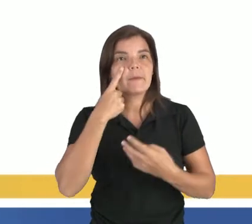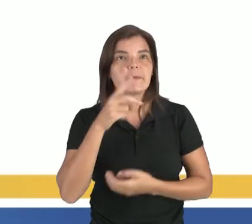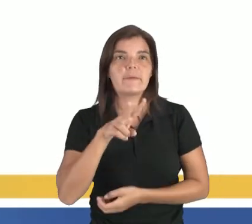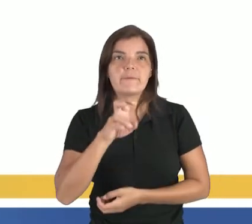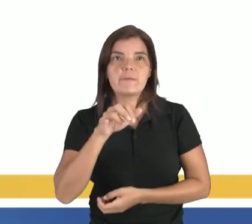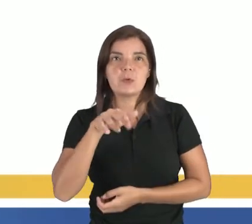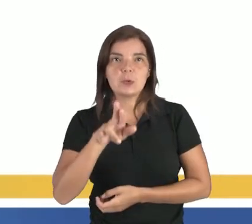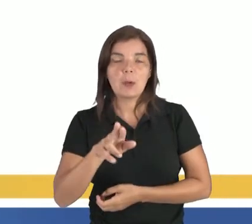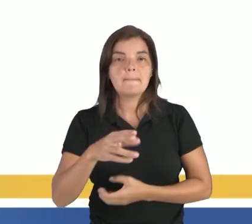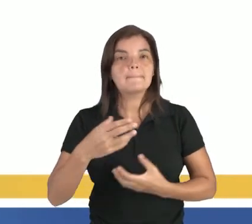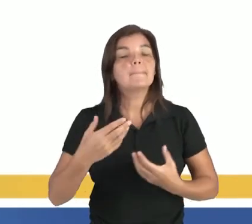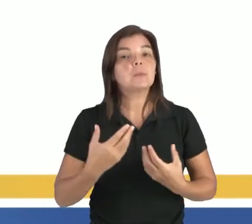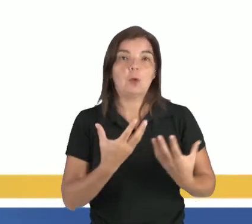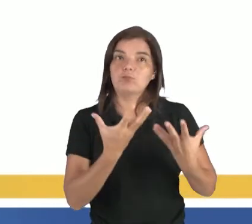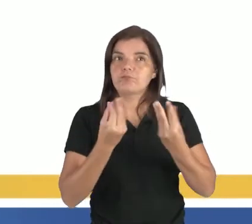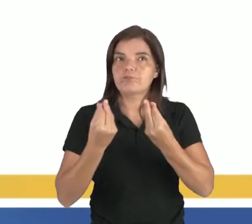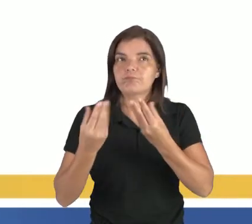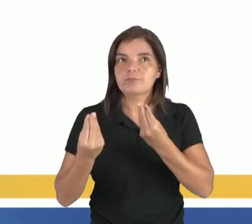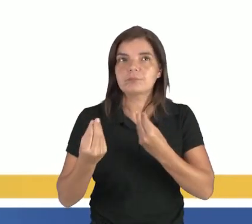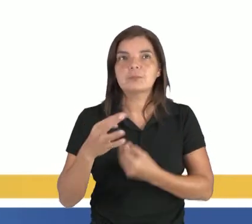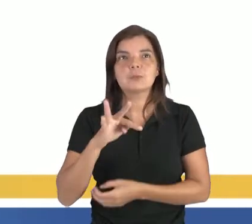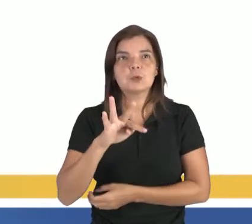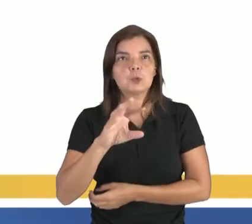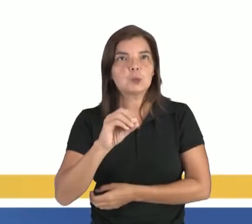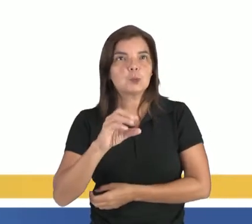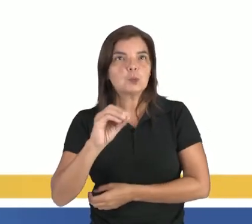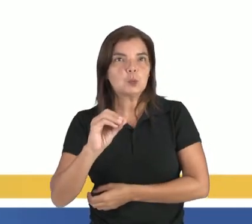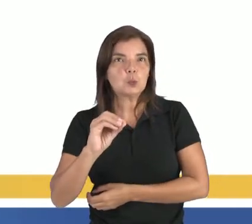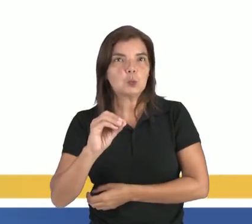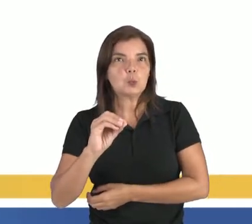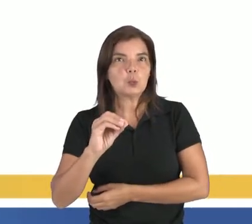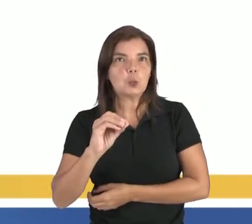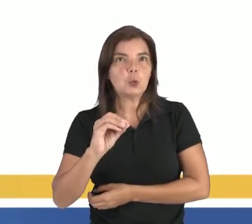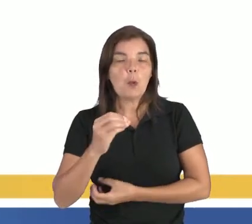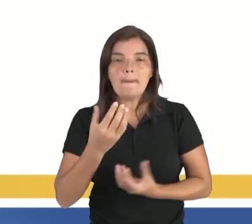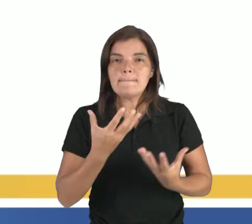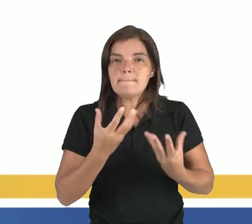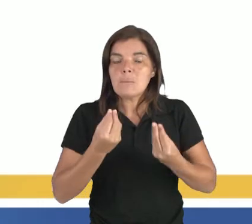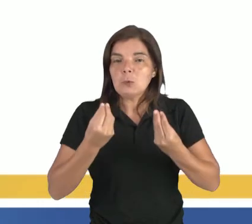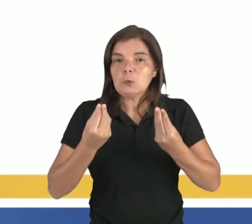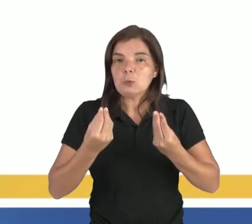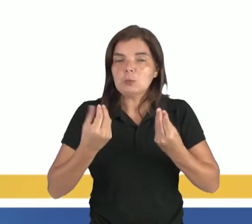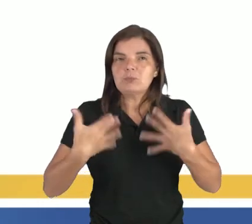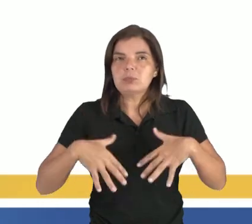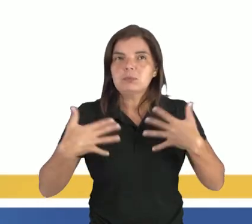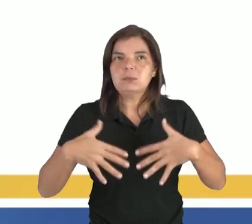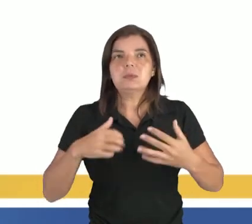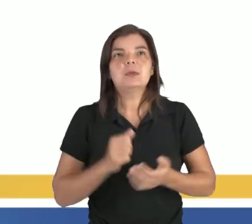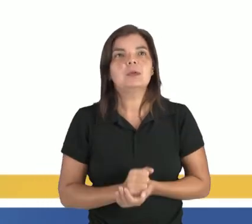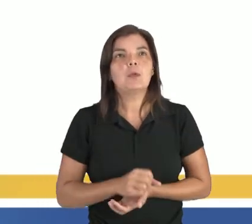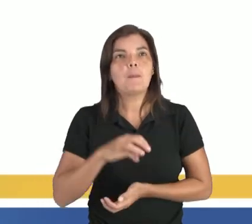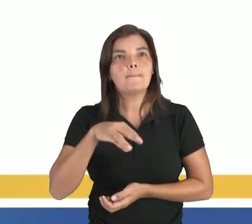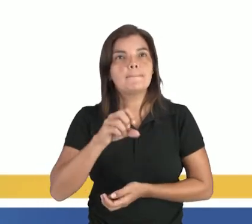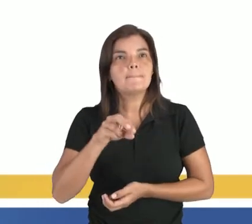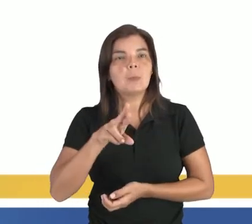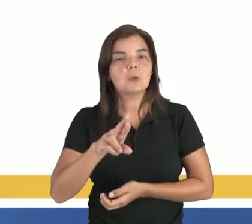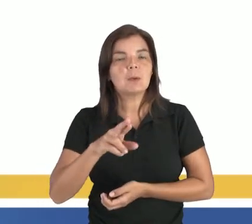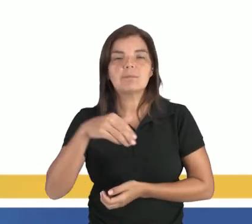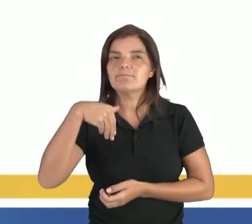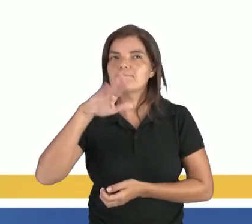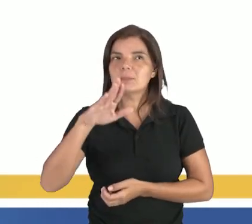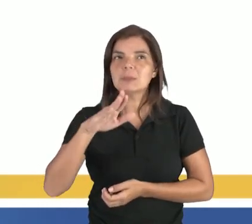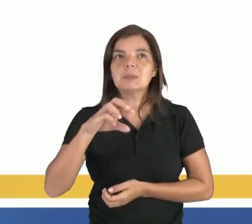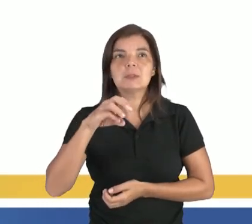aqui. Very, que quer dizer muito. To, muito, demais.